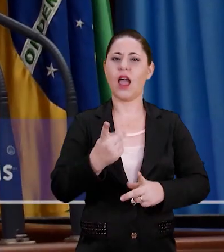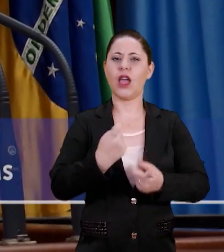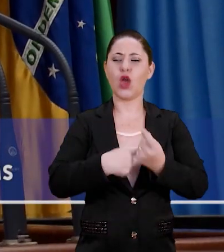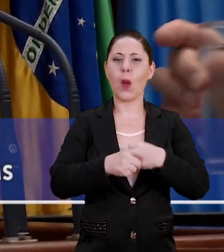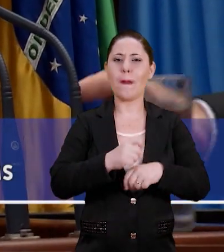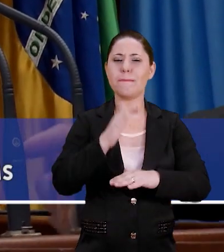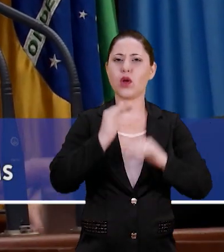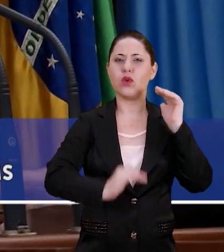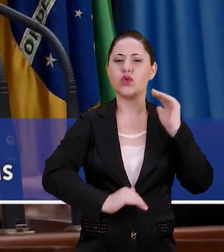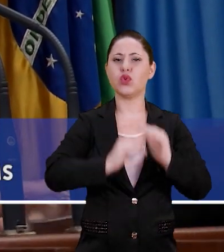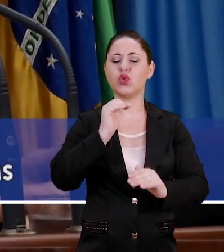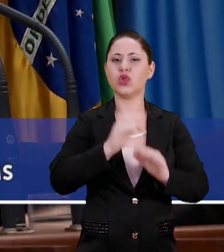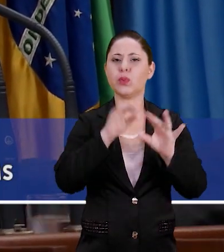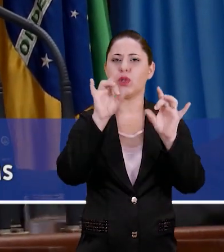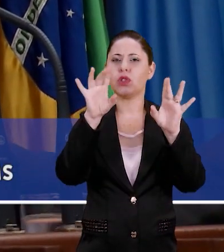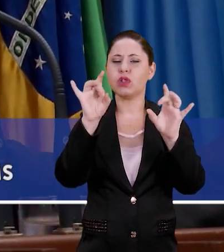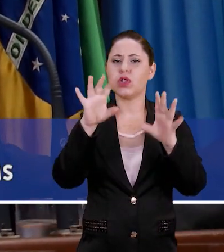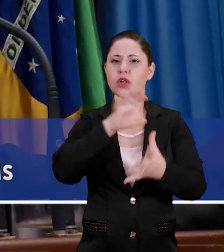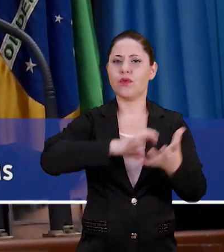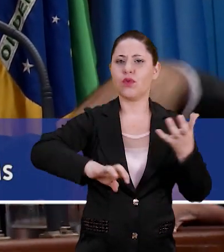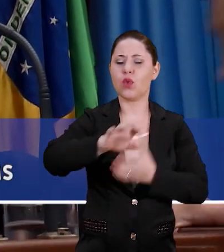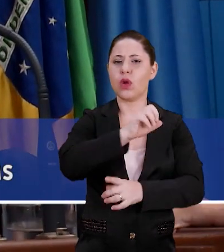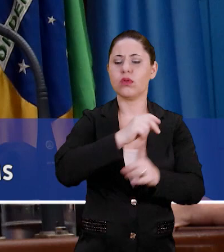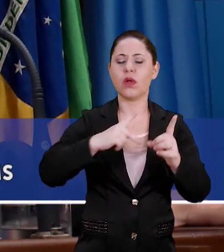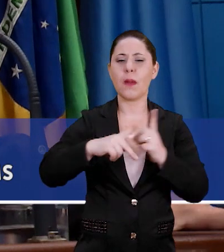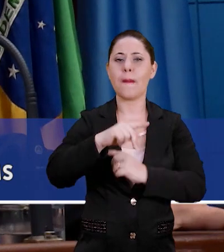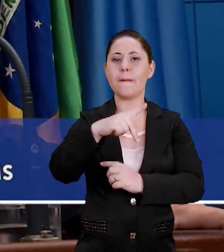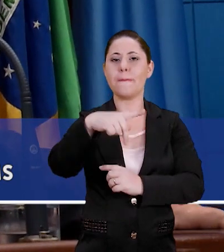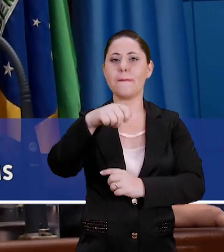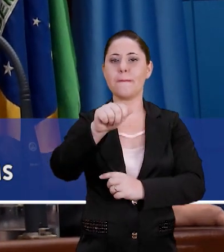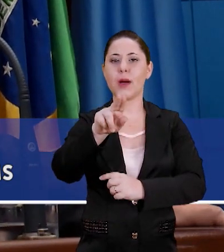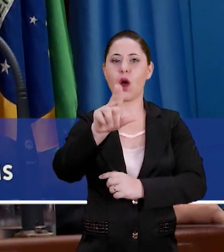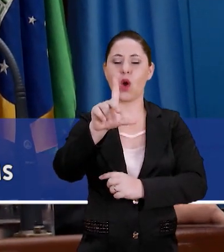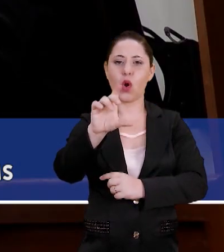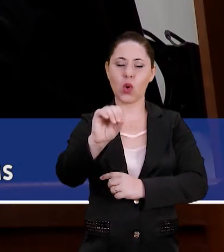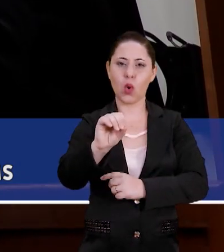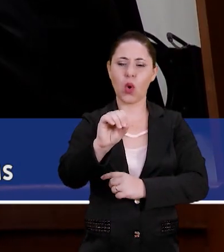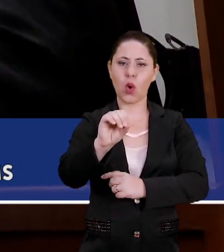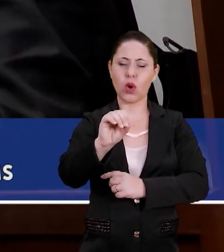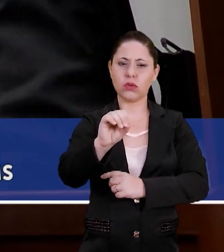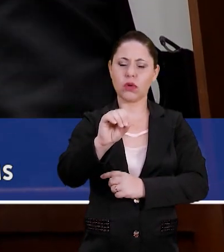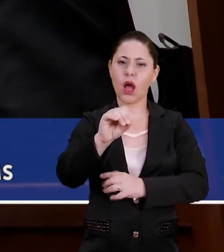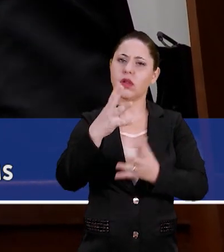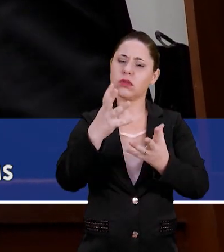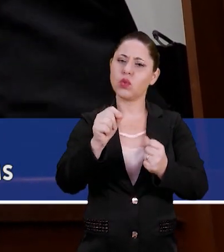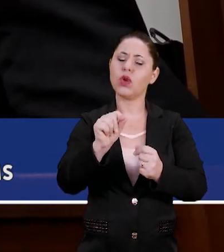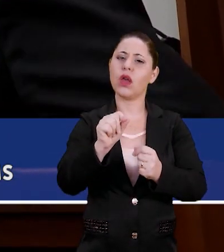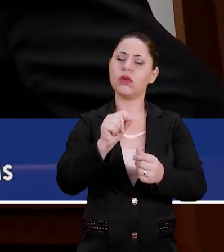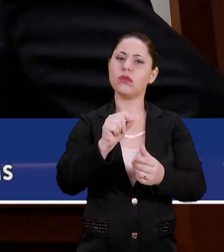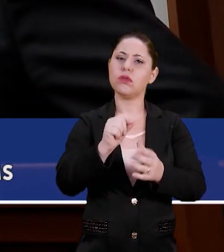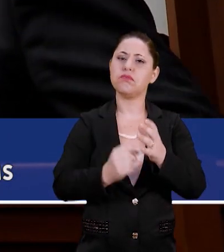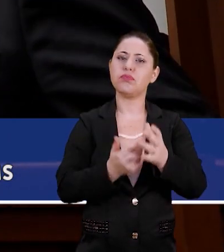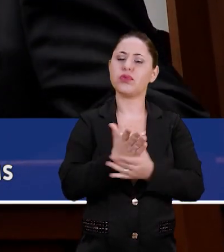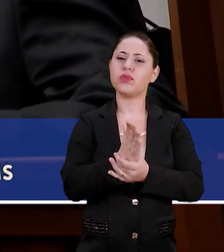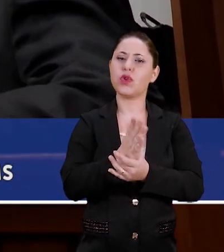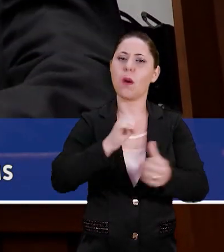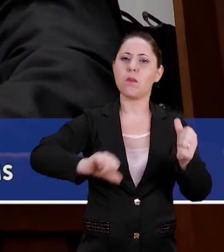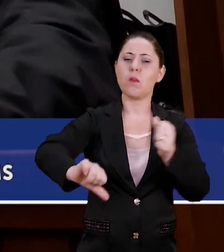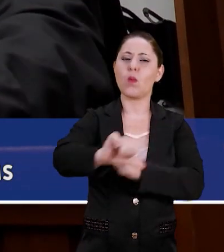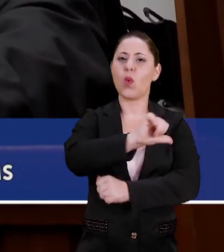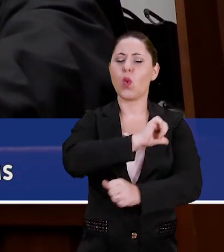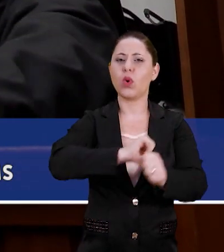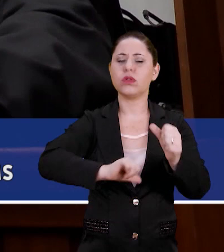O economista e especialista em reforma da Previdência, Paulo Tafner, defendeu a aprovação do projeto de